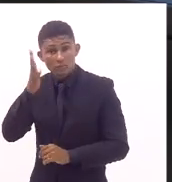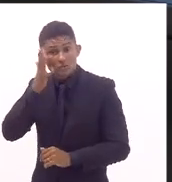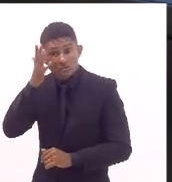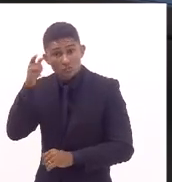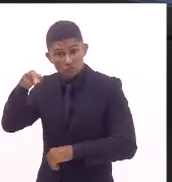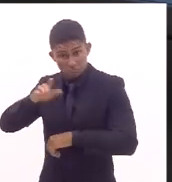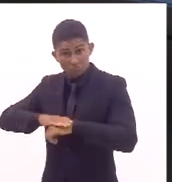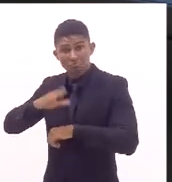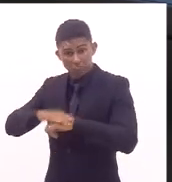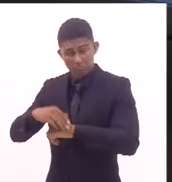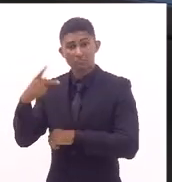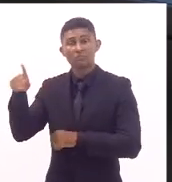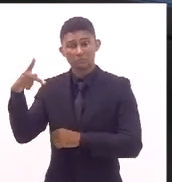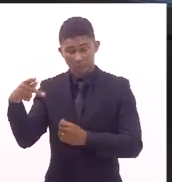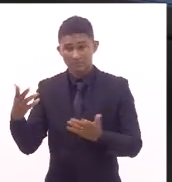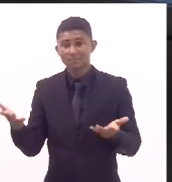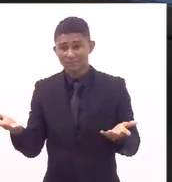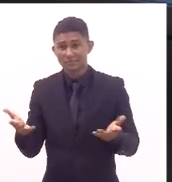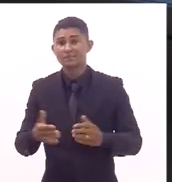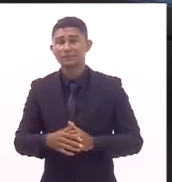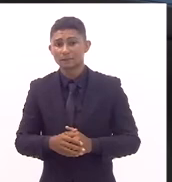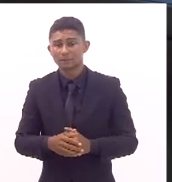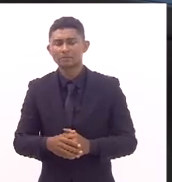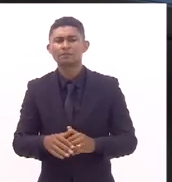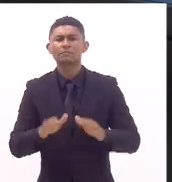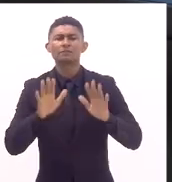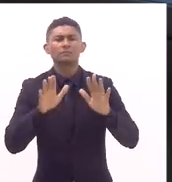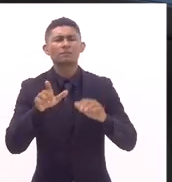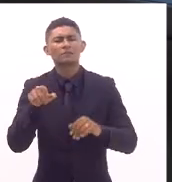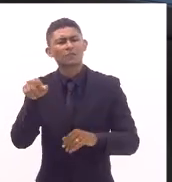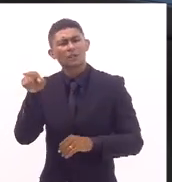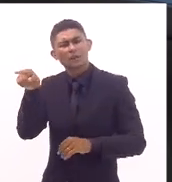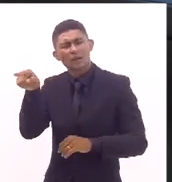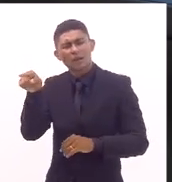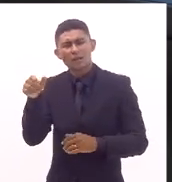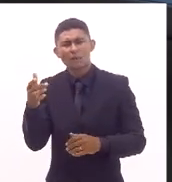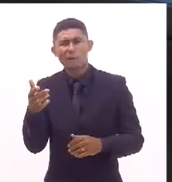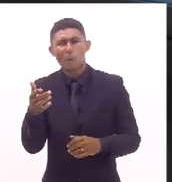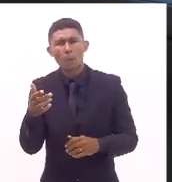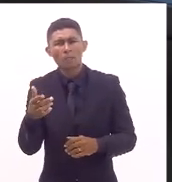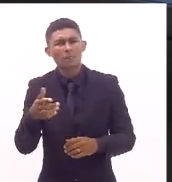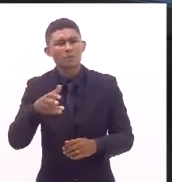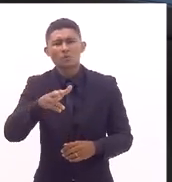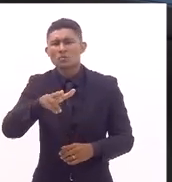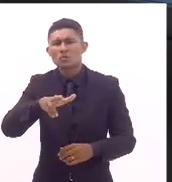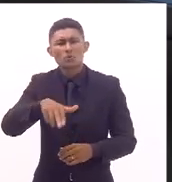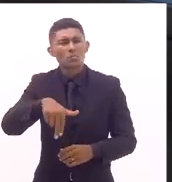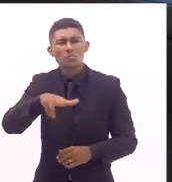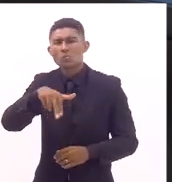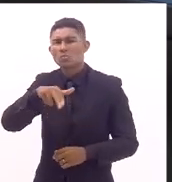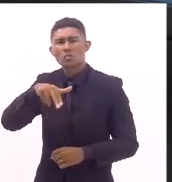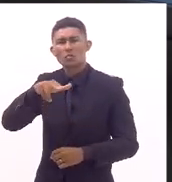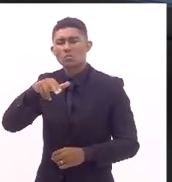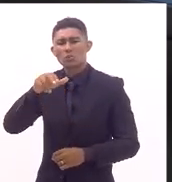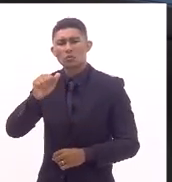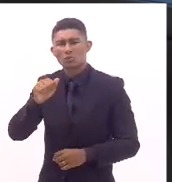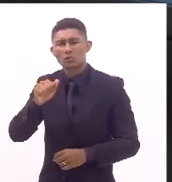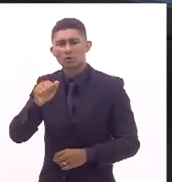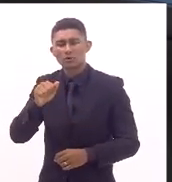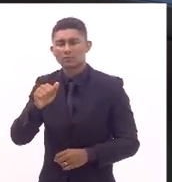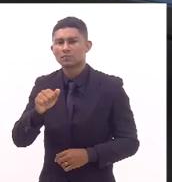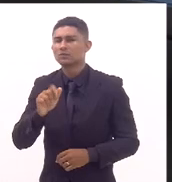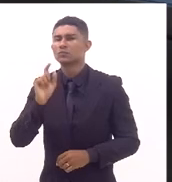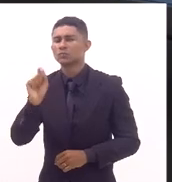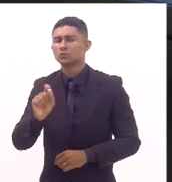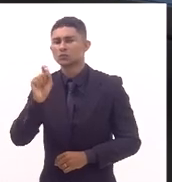mais e ela nem uma vez nunca nunca nunca